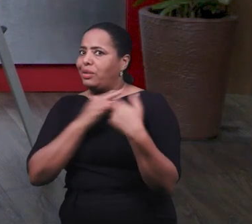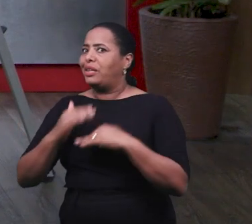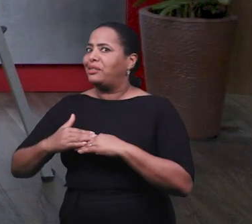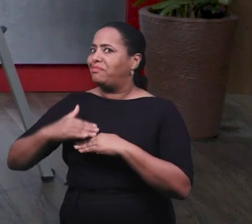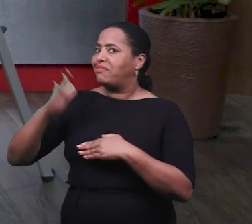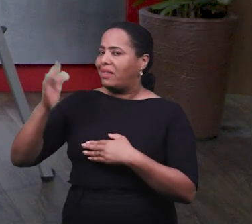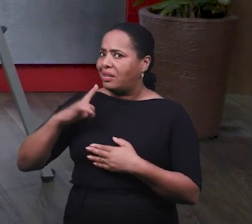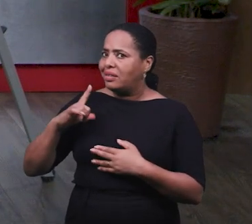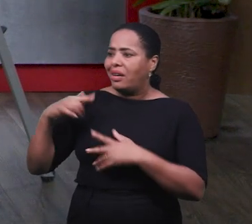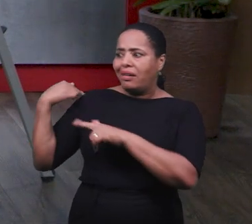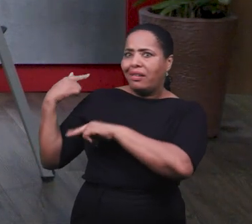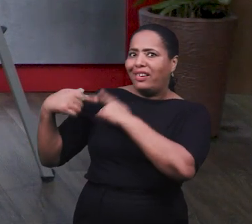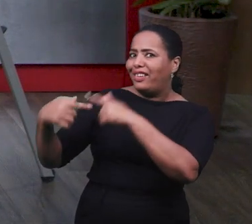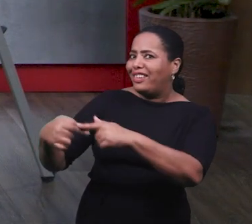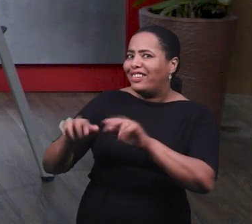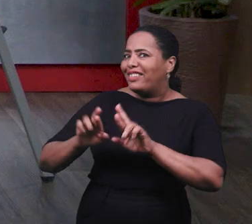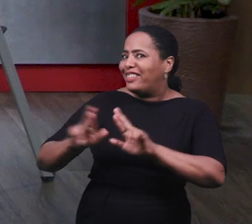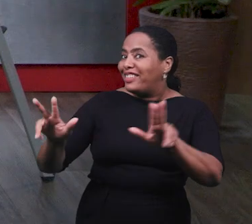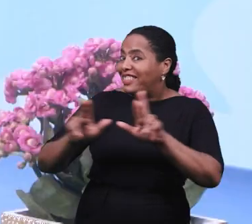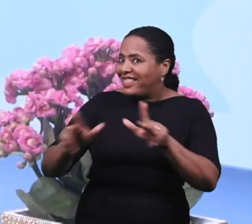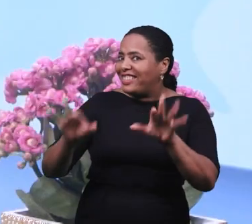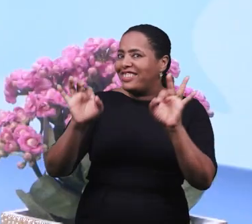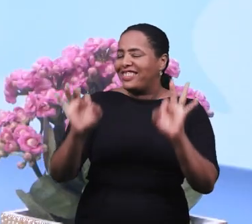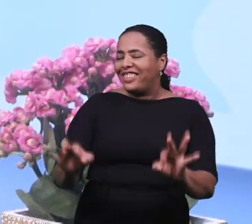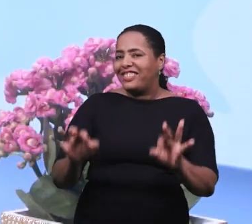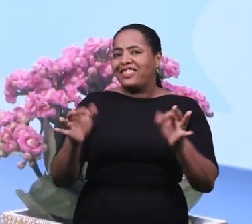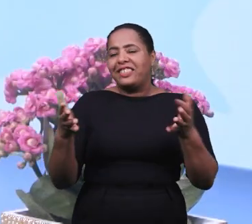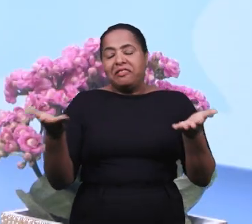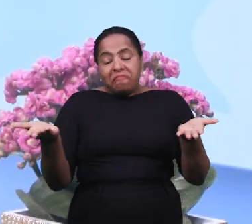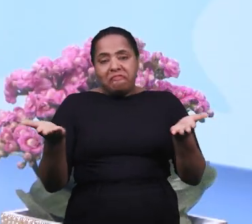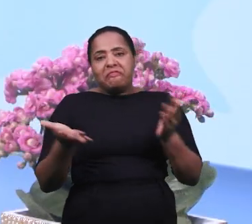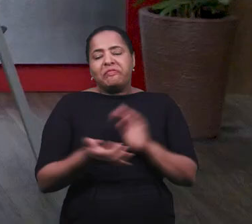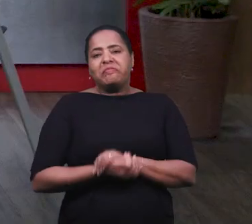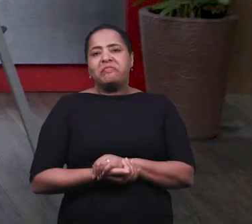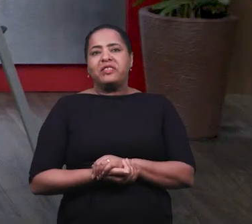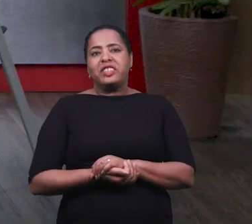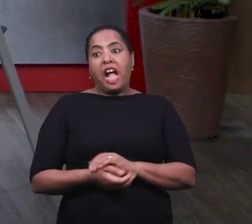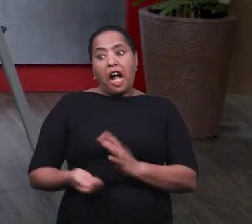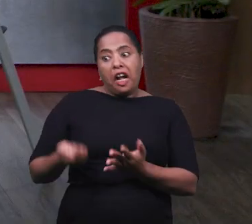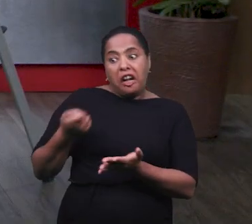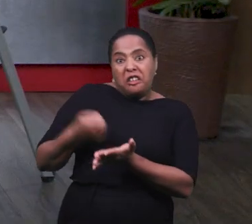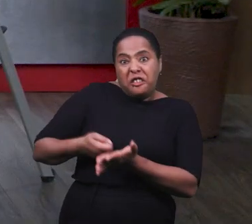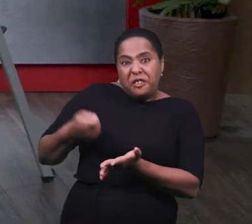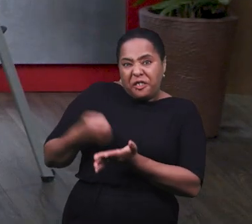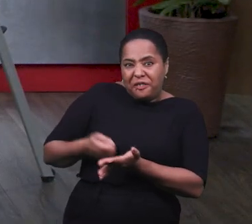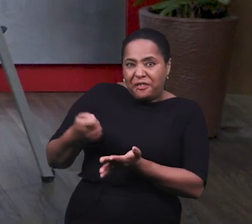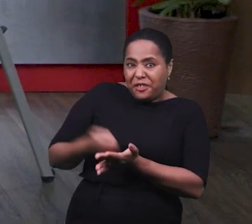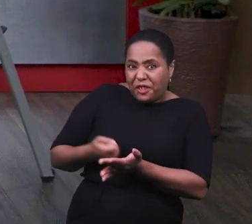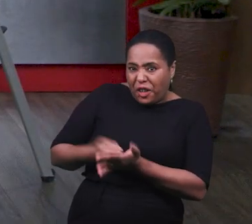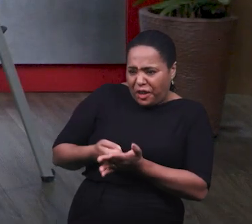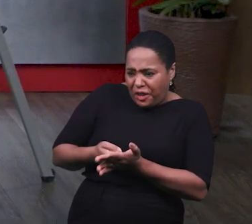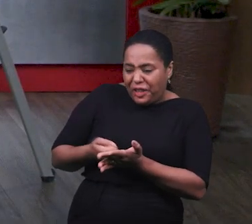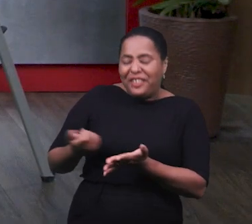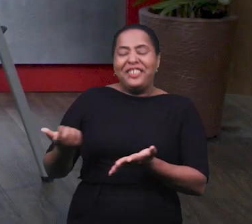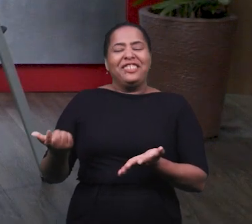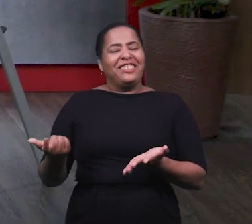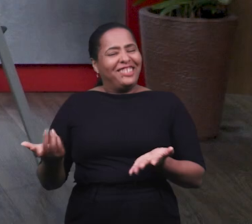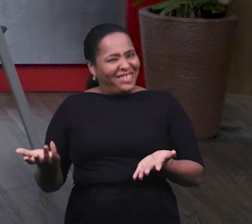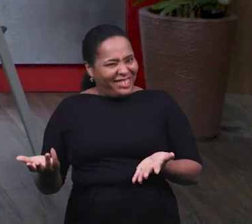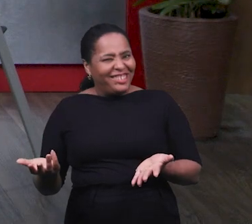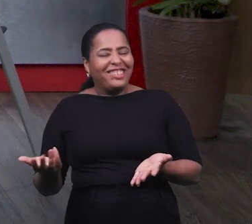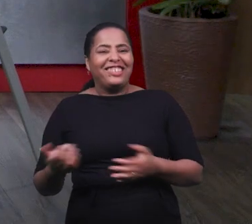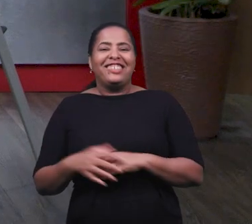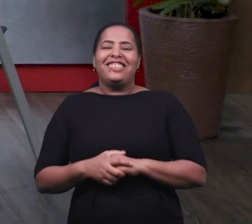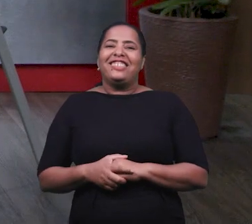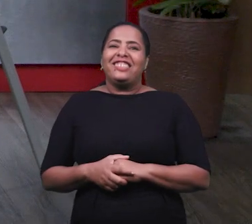geração diferente, né? Então, elas se A escola rígida, Exato. Né? As escolas eram mais rígidas. Sim,